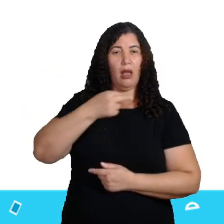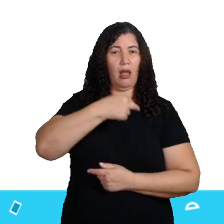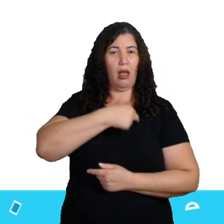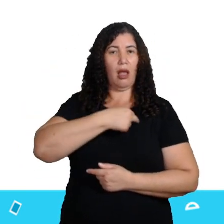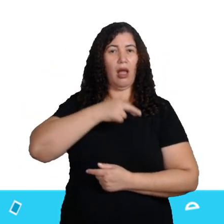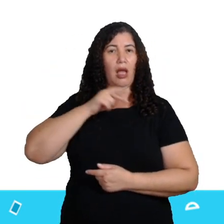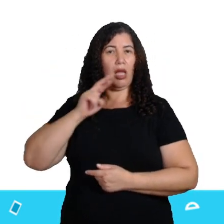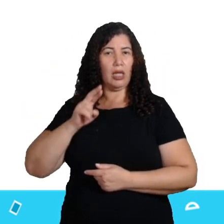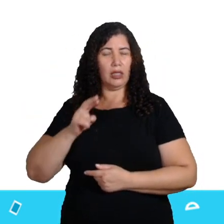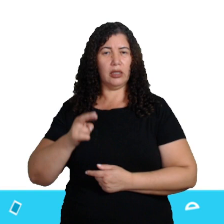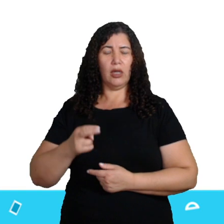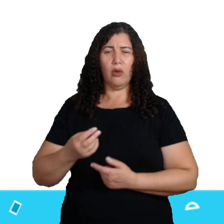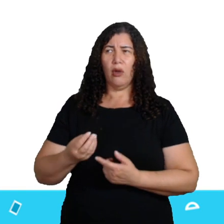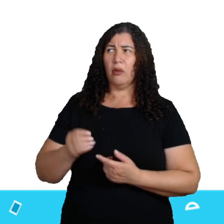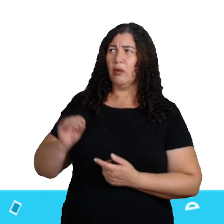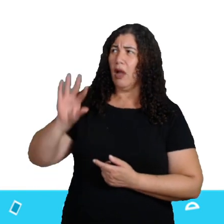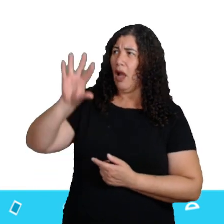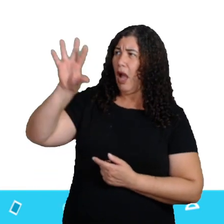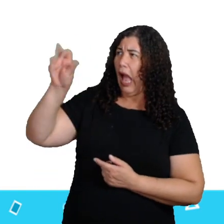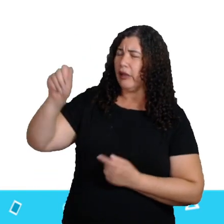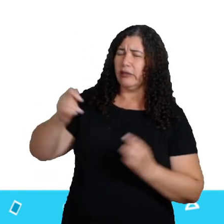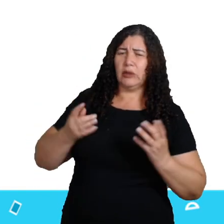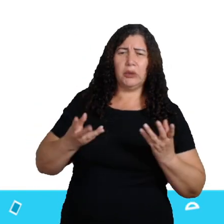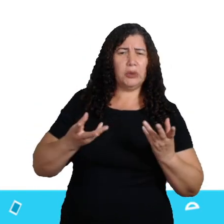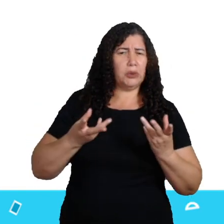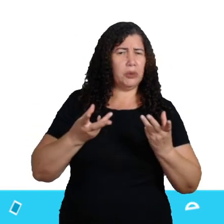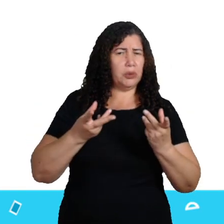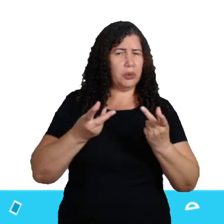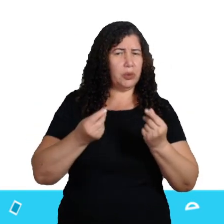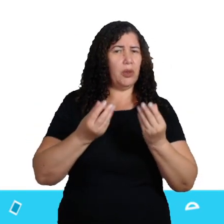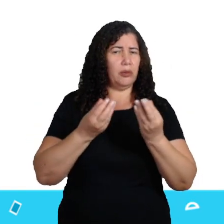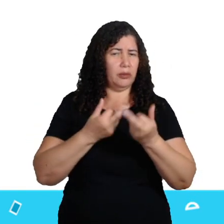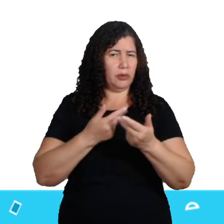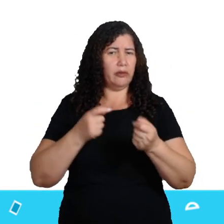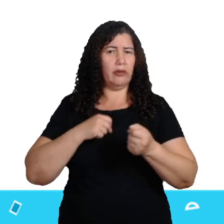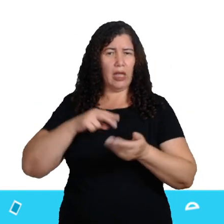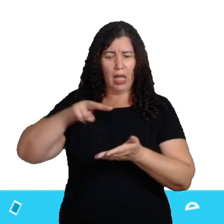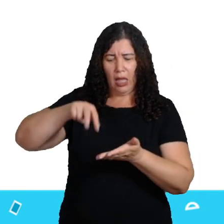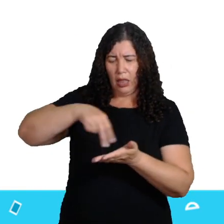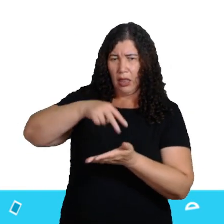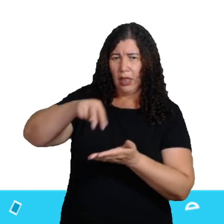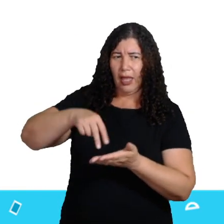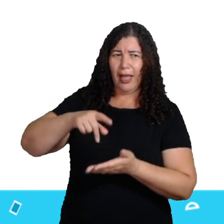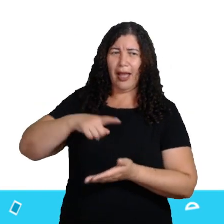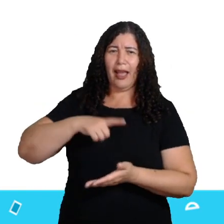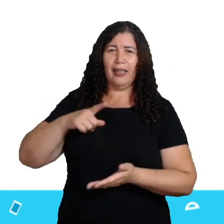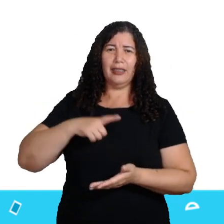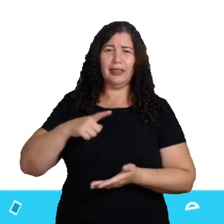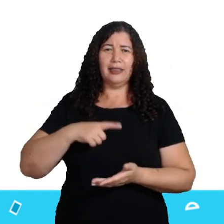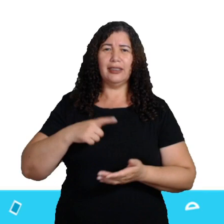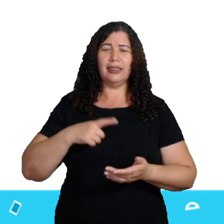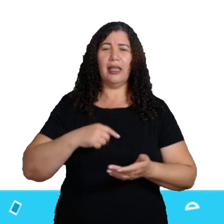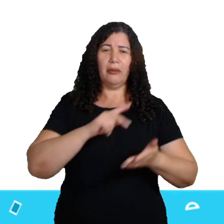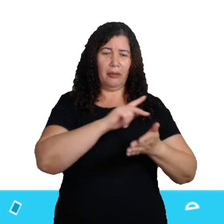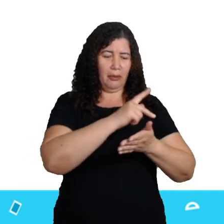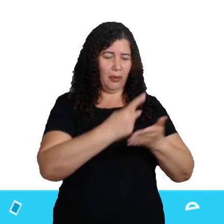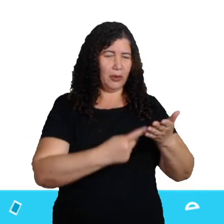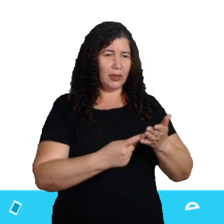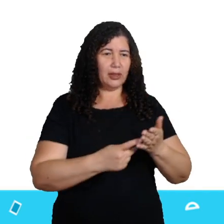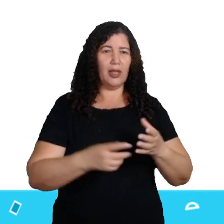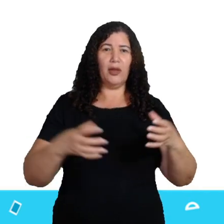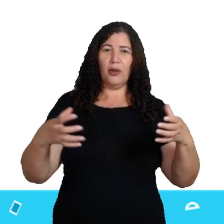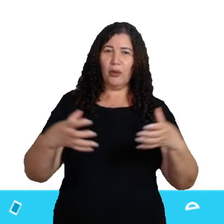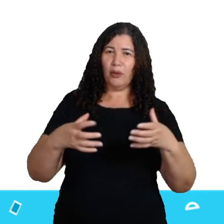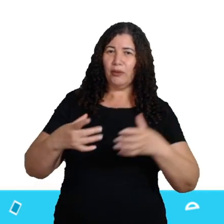tantas Áfricas que ecoam na dança, na poesia, na memória coletiva que se